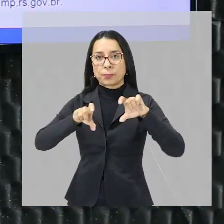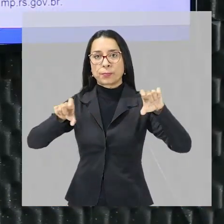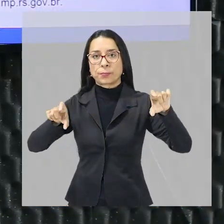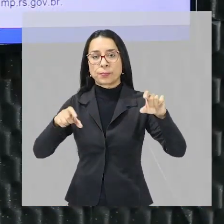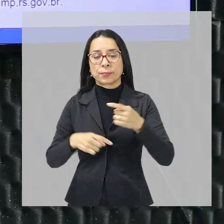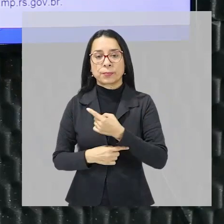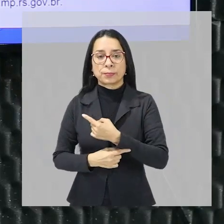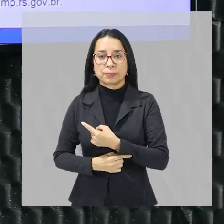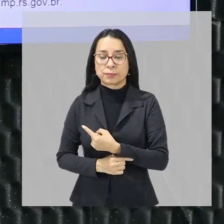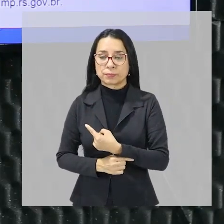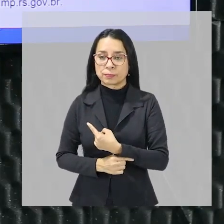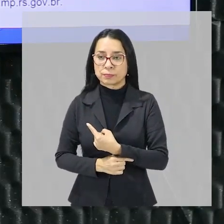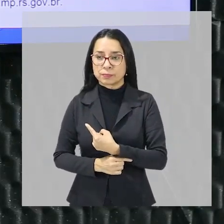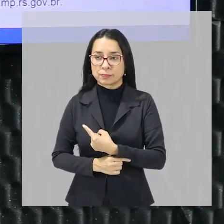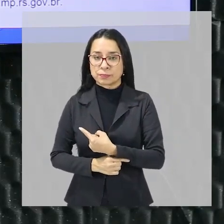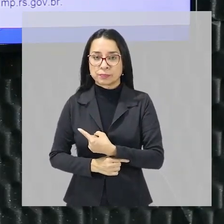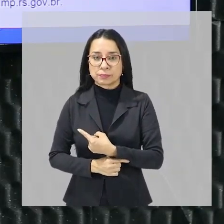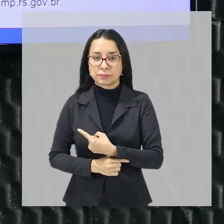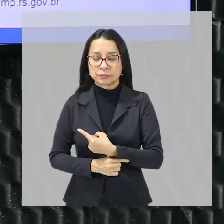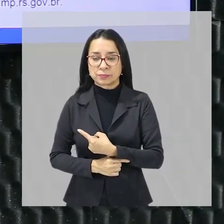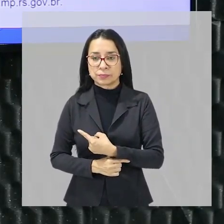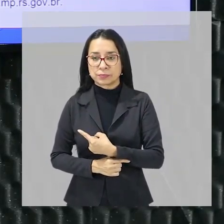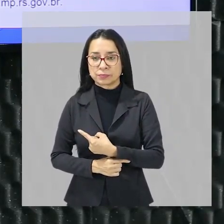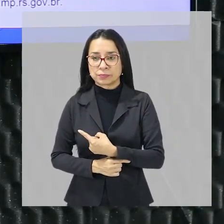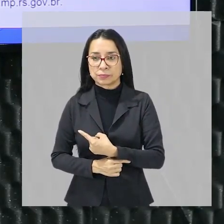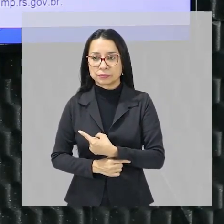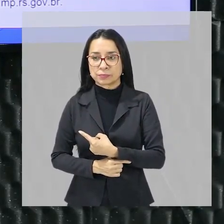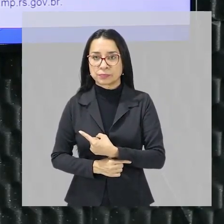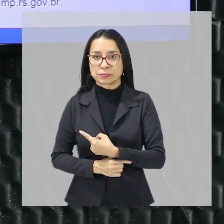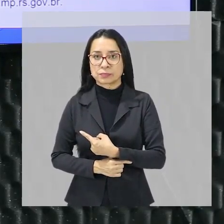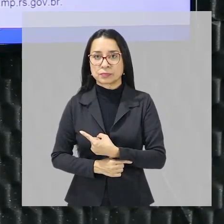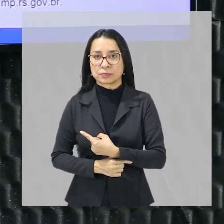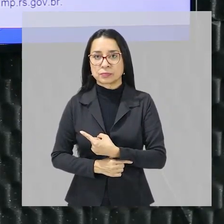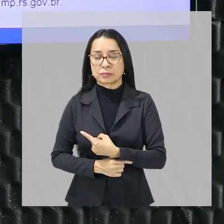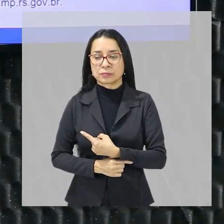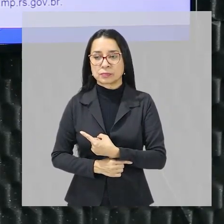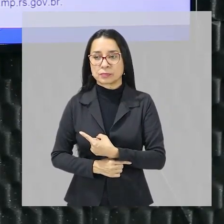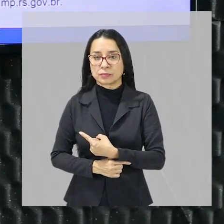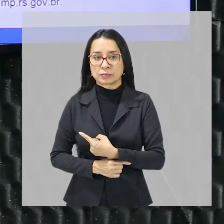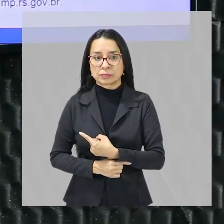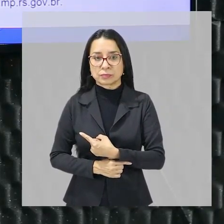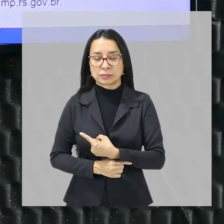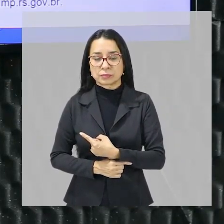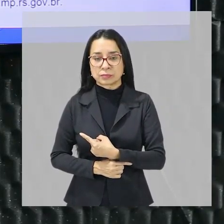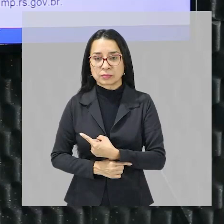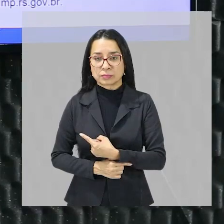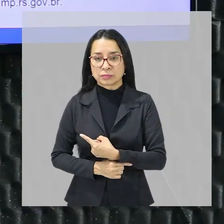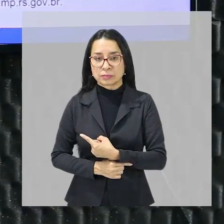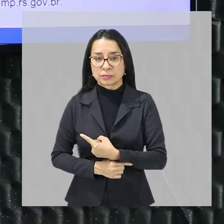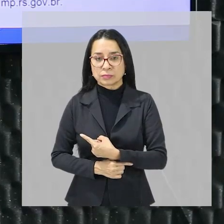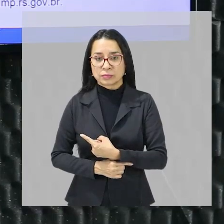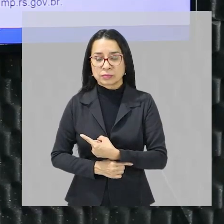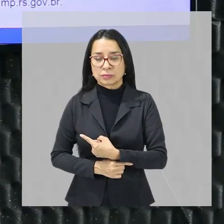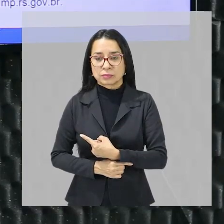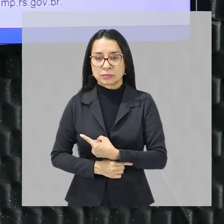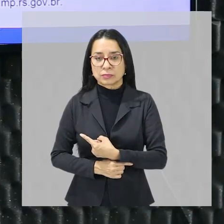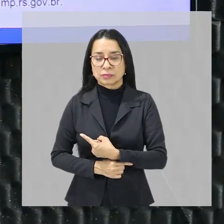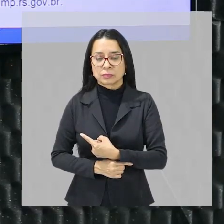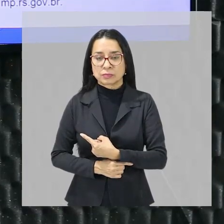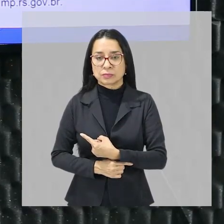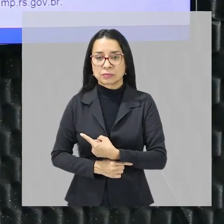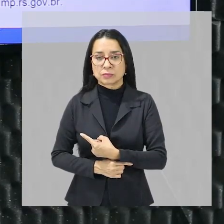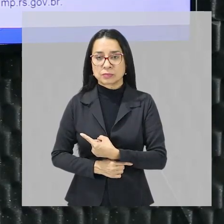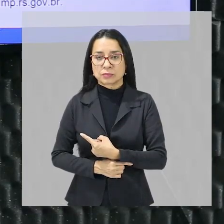de uso, gozo e disposição por parte de seu titular, a obrigatoriedade